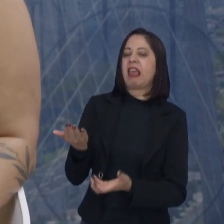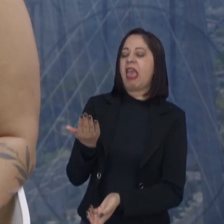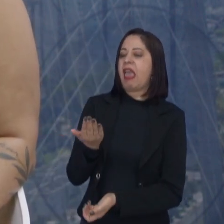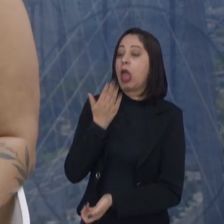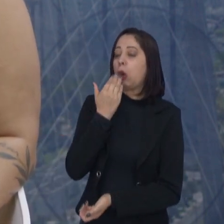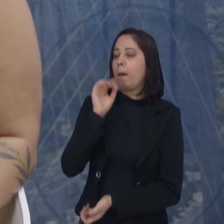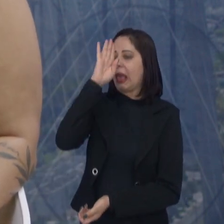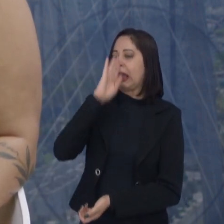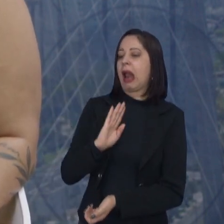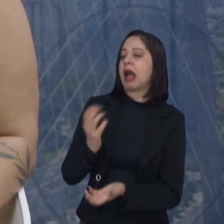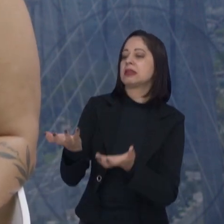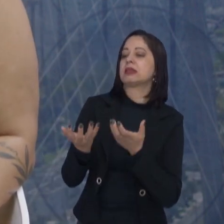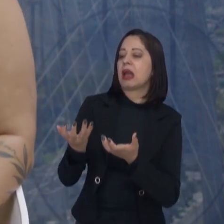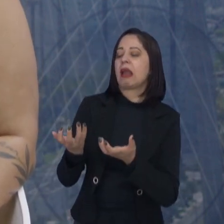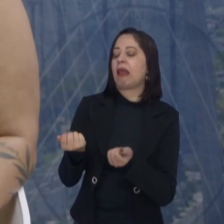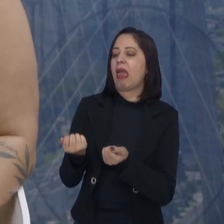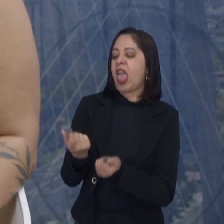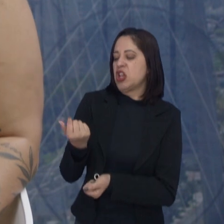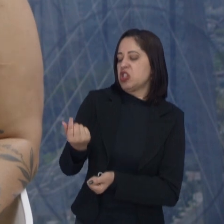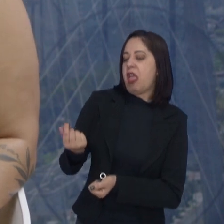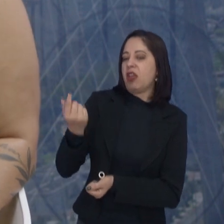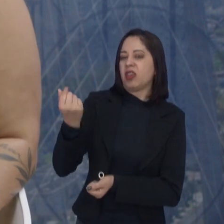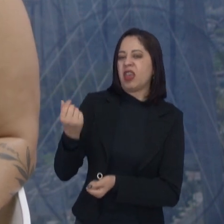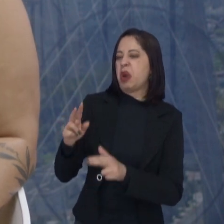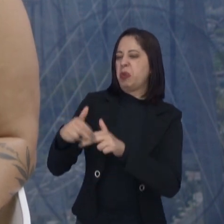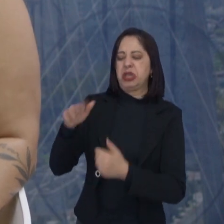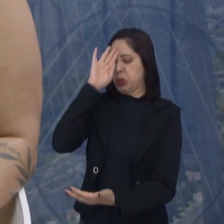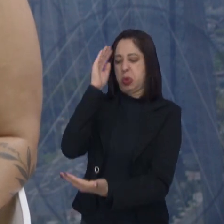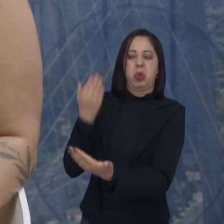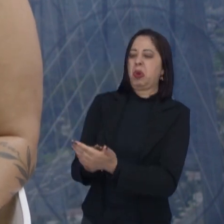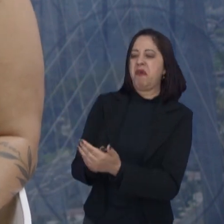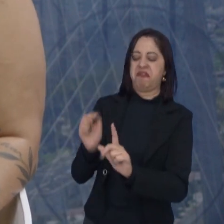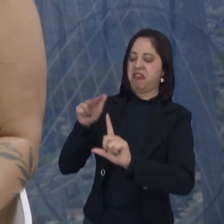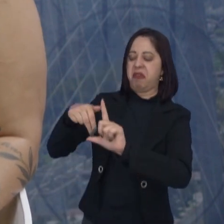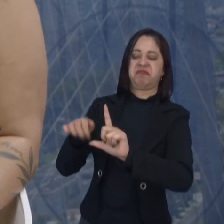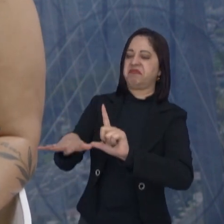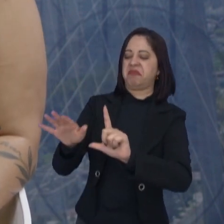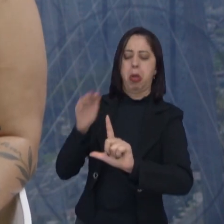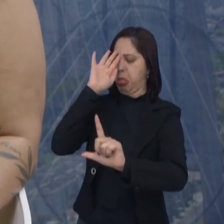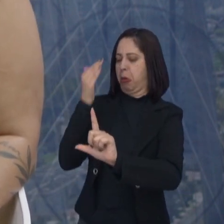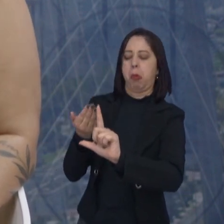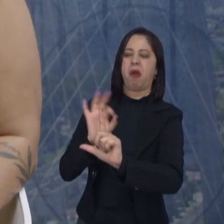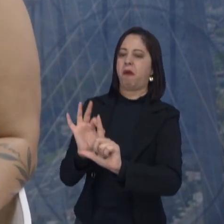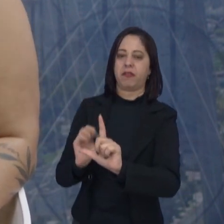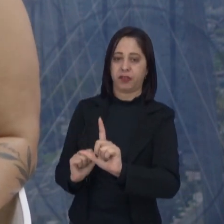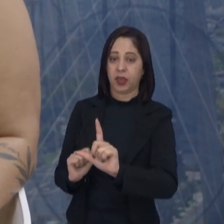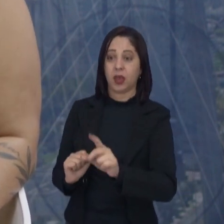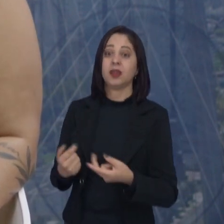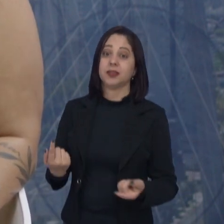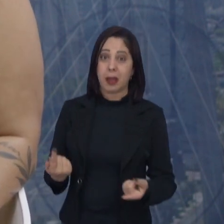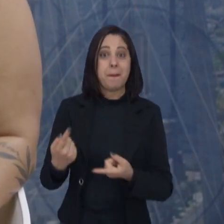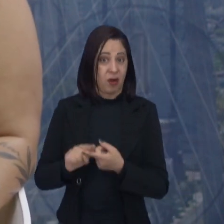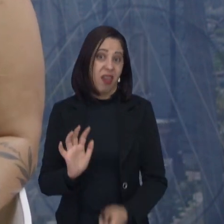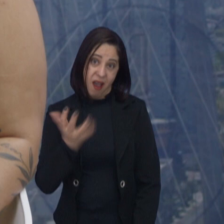graça, ou tem alguma polêmica, compartilhar, por isso que eu não confio em influenciador. Porque acaba que, com isso, de fazer publicidade para ganhar